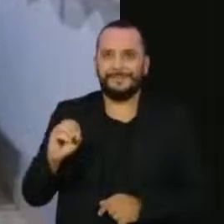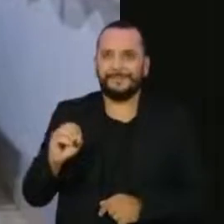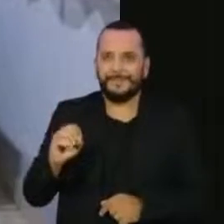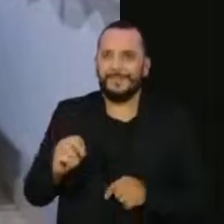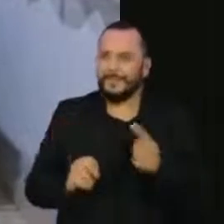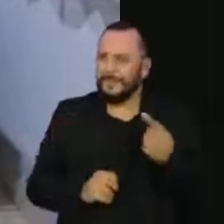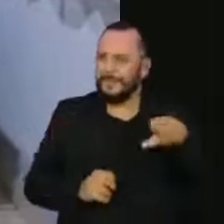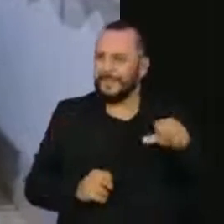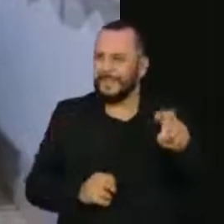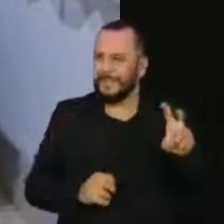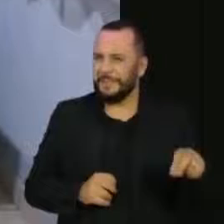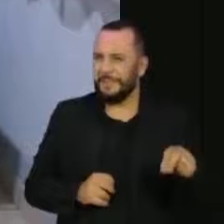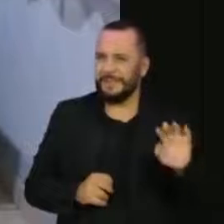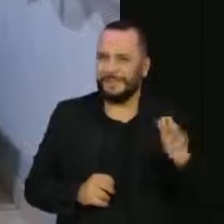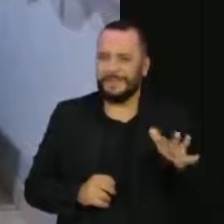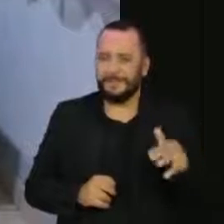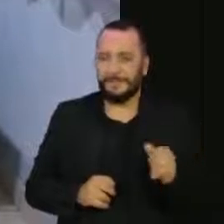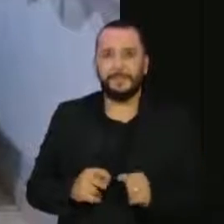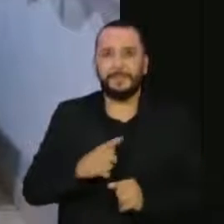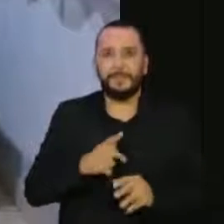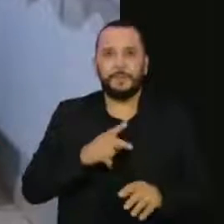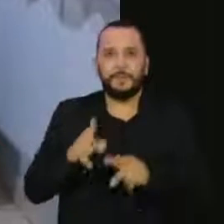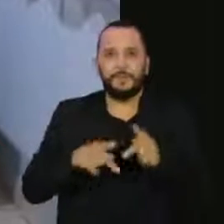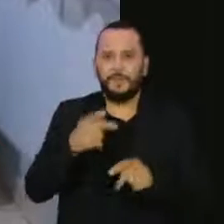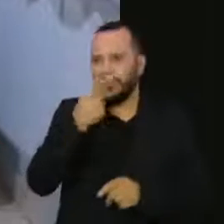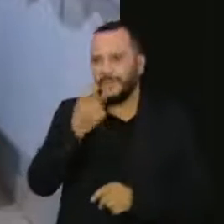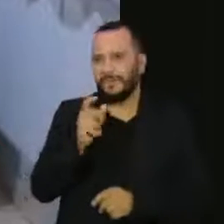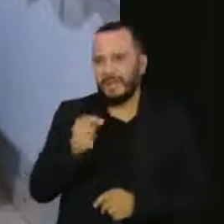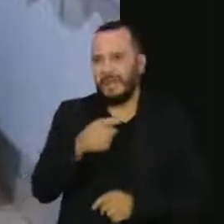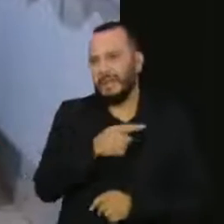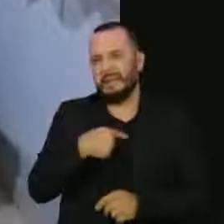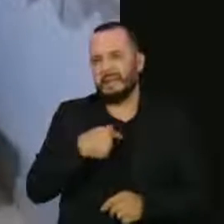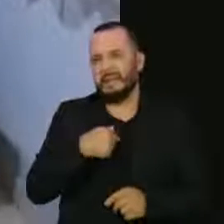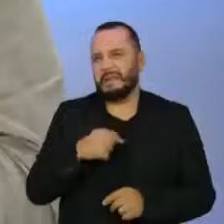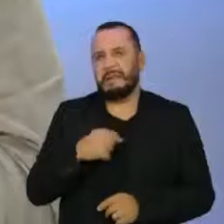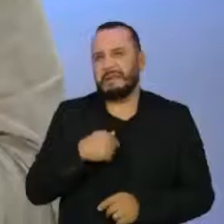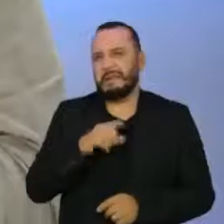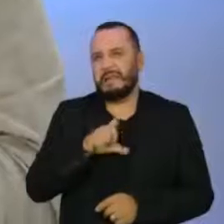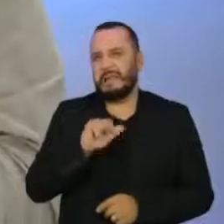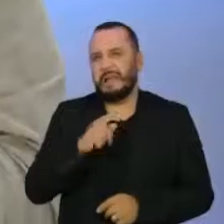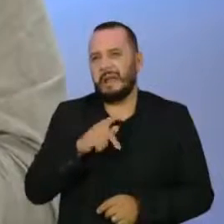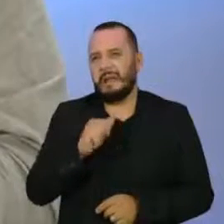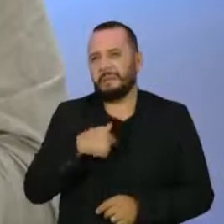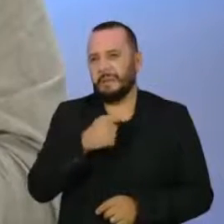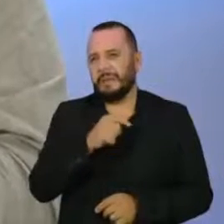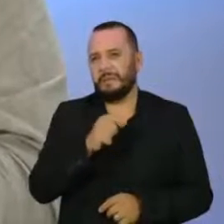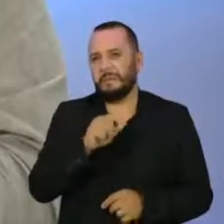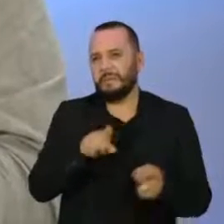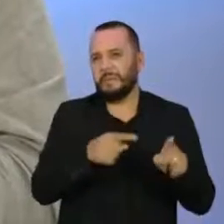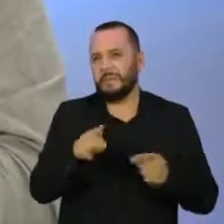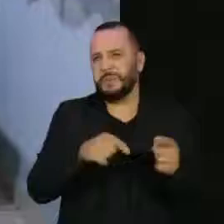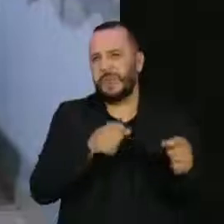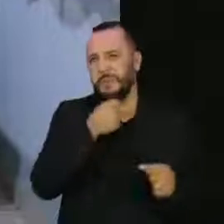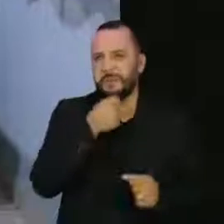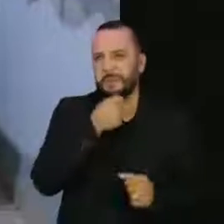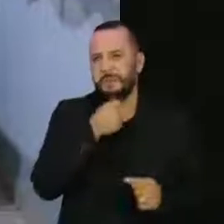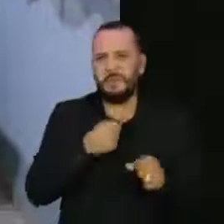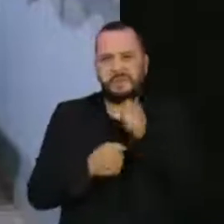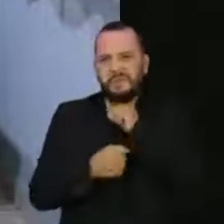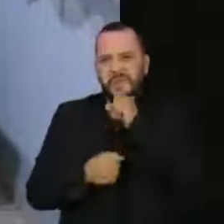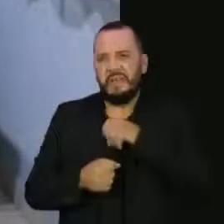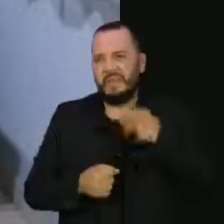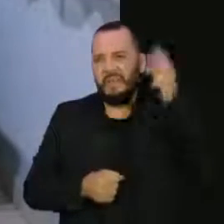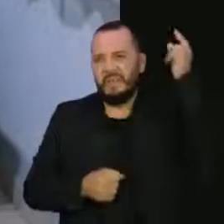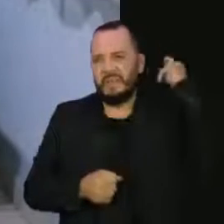40, 50. Aí tinha um povo que falava assim, ah, esse povo da Lapa fica cantando essas músicas empoeiradas, música velha. A música não